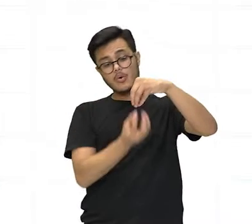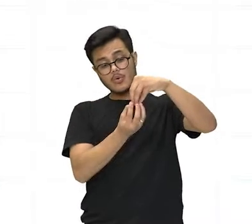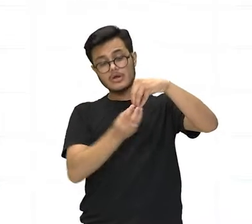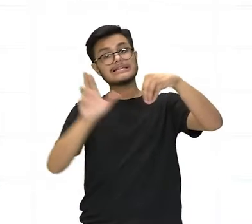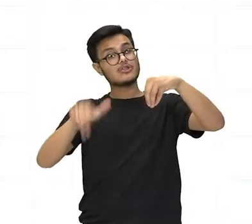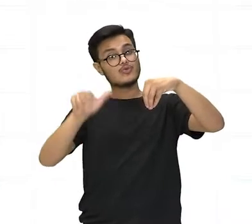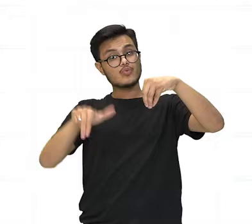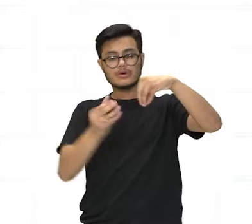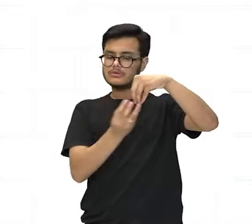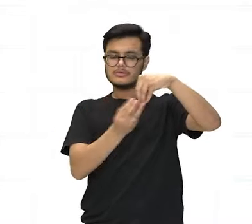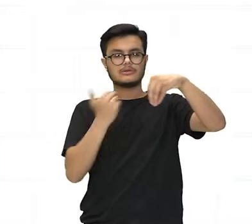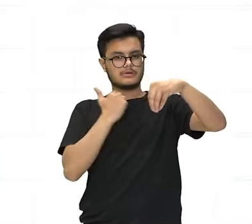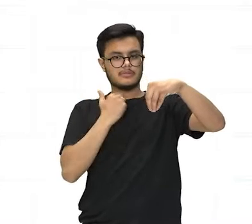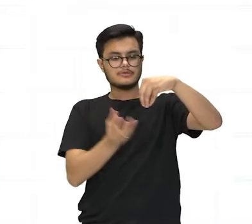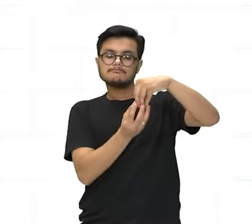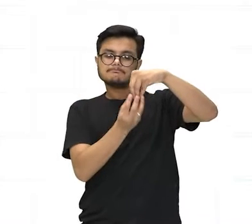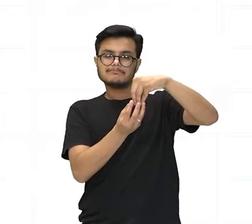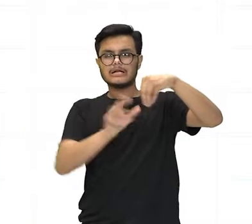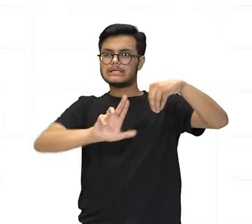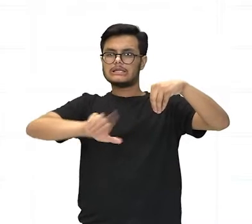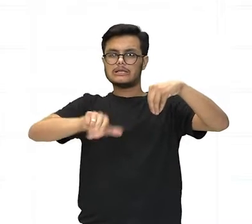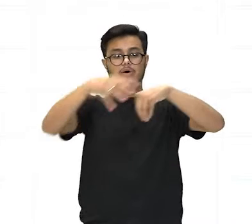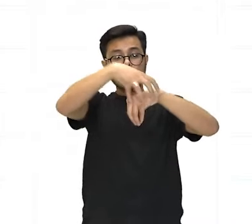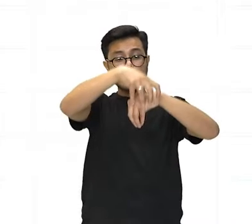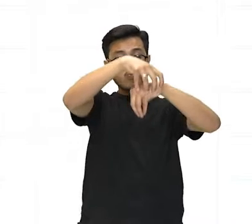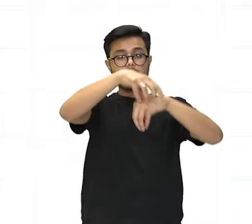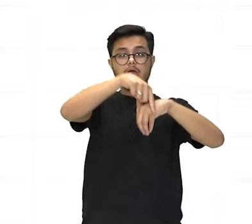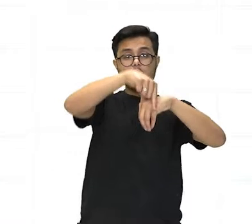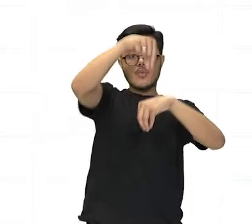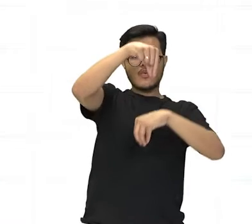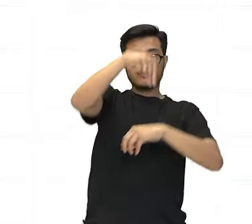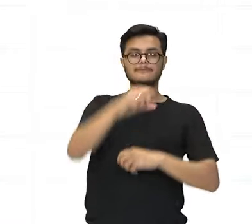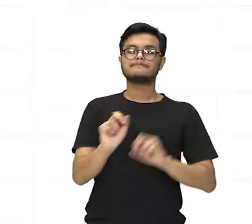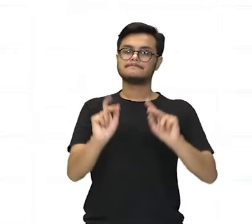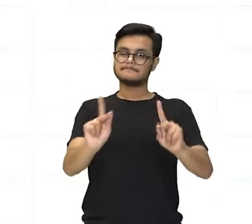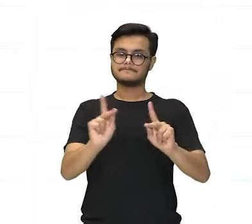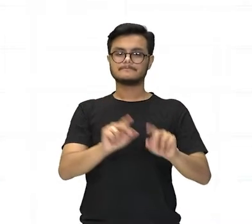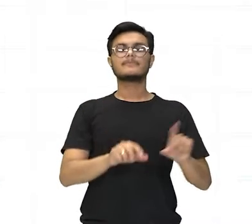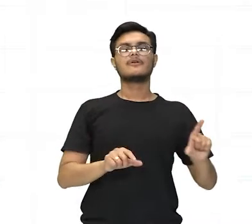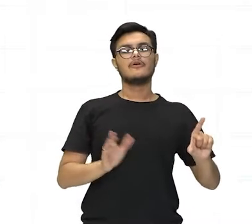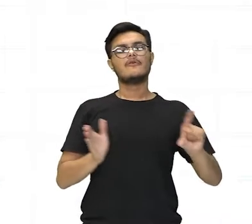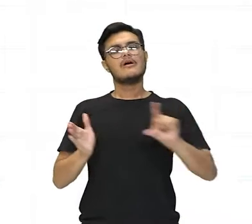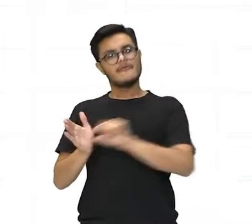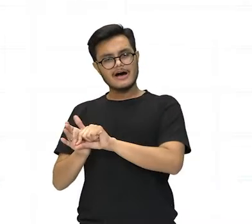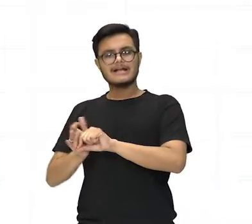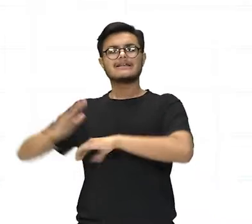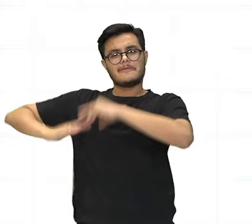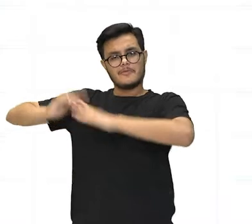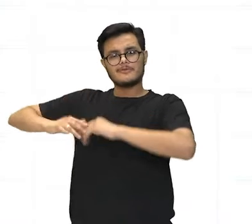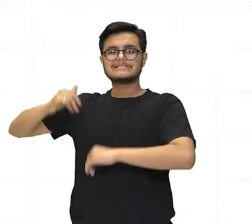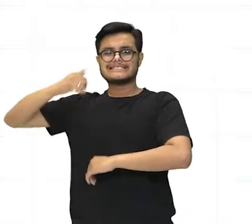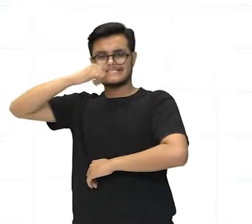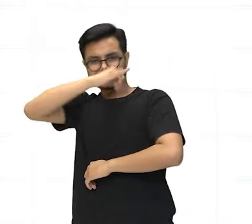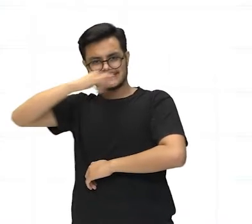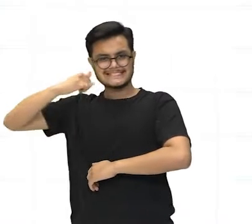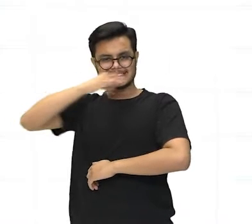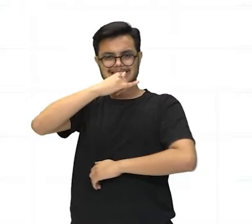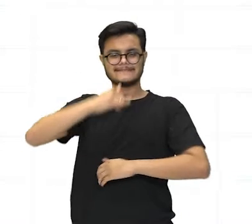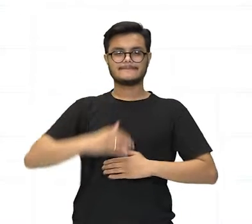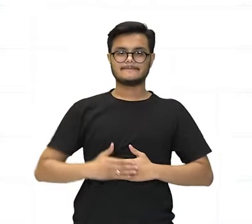nunca pela raiz. Logo em seguida, leve imediatamente a vítima ao